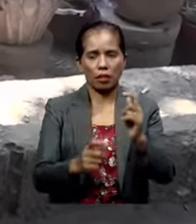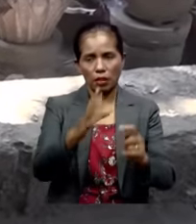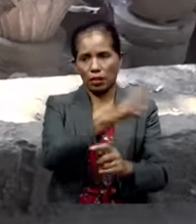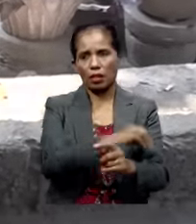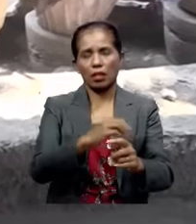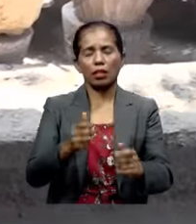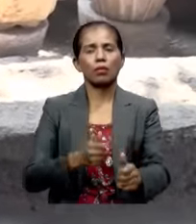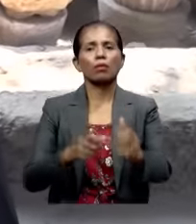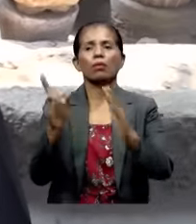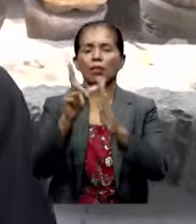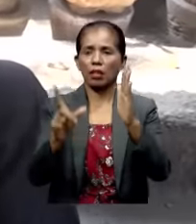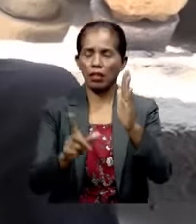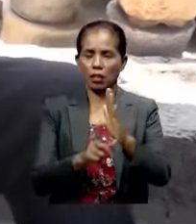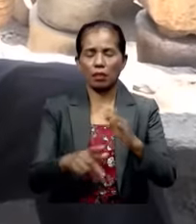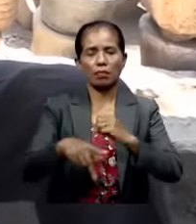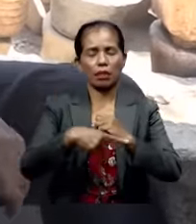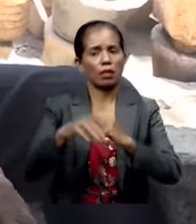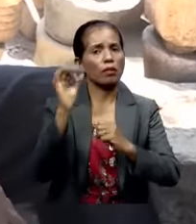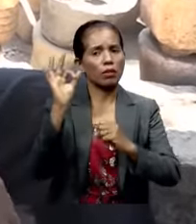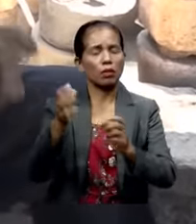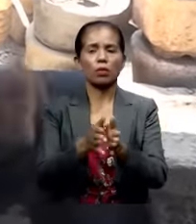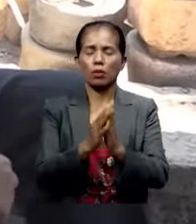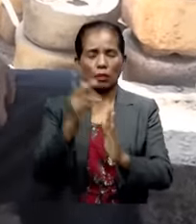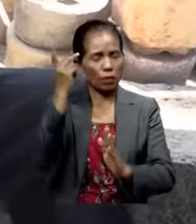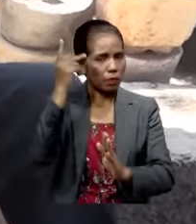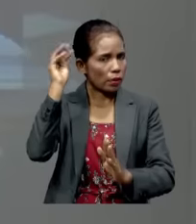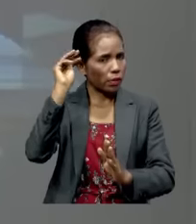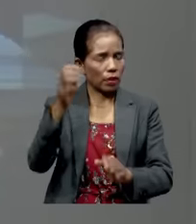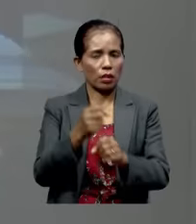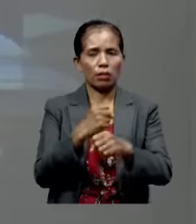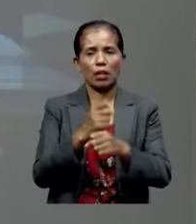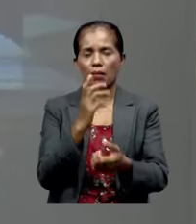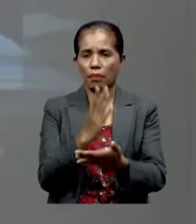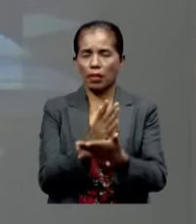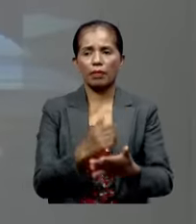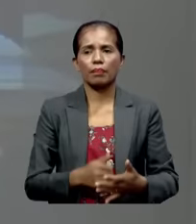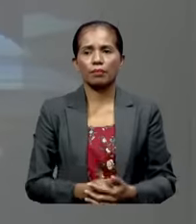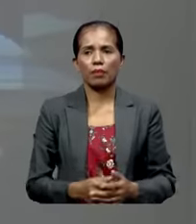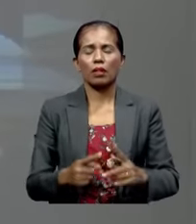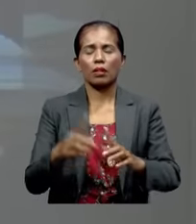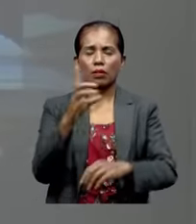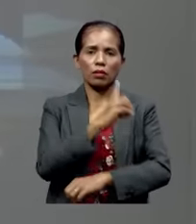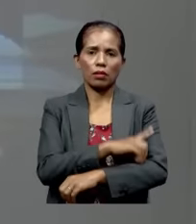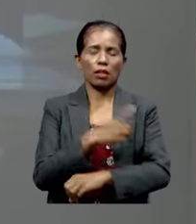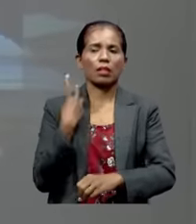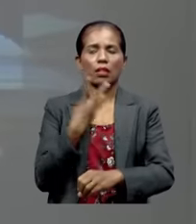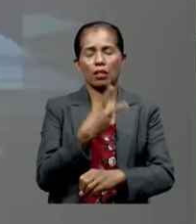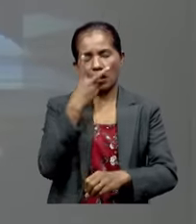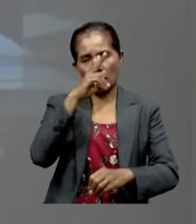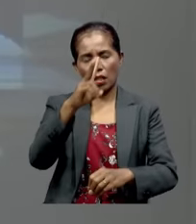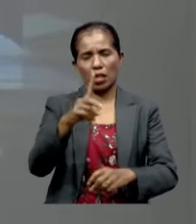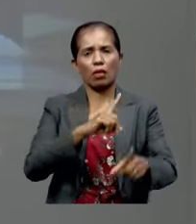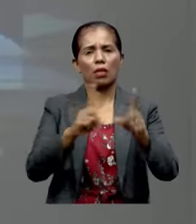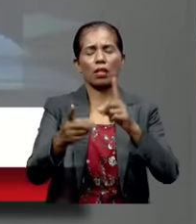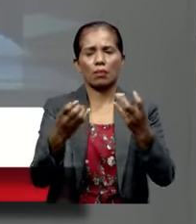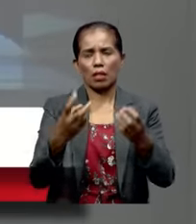refere bajaya balai nune bangkada Fretling husu primeiro-ministro atu labele halo impedimento. Oi lorin ita hare intervensão